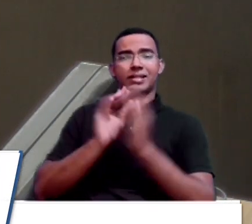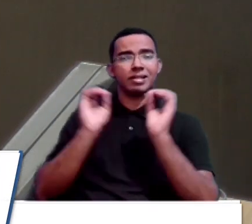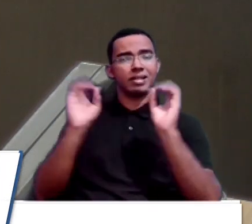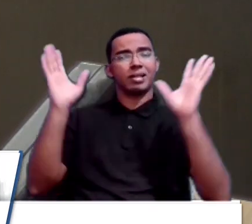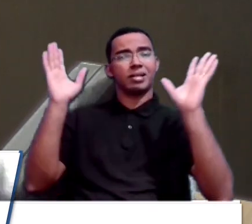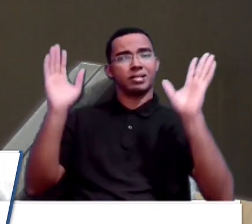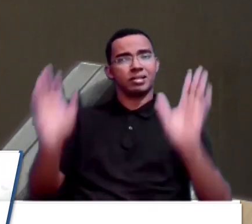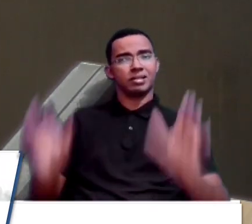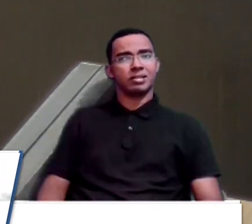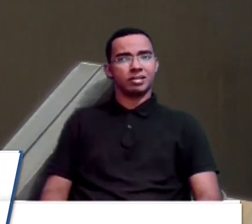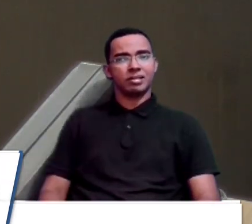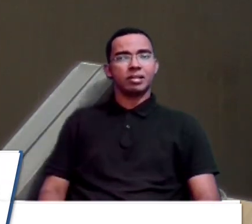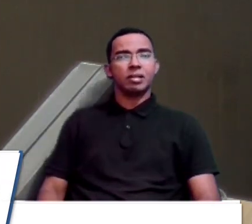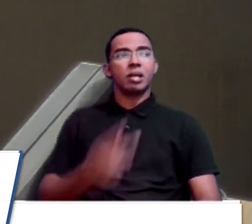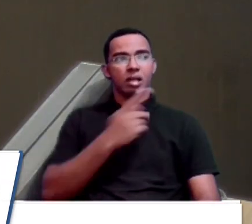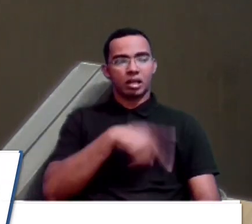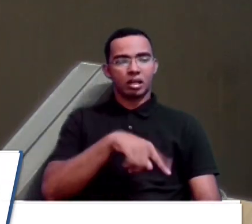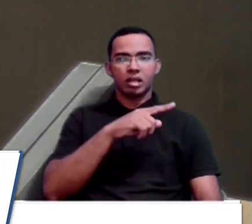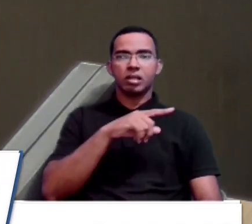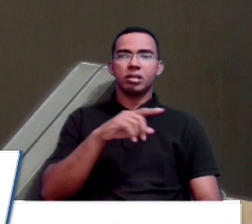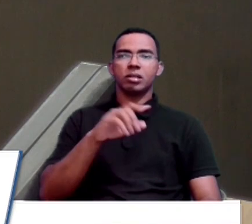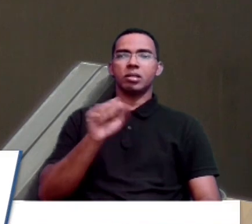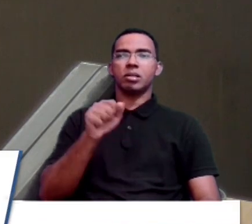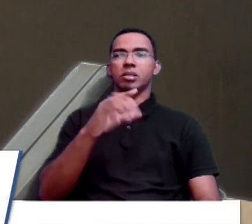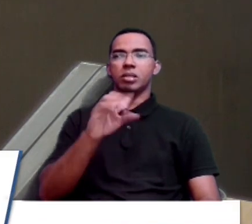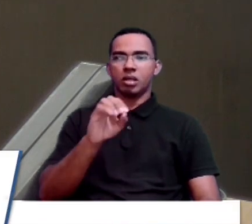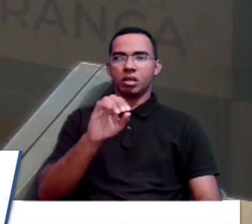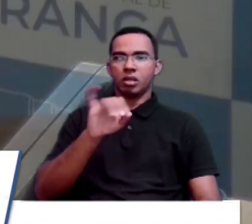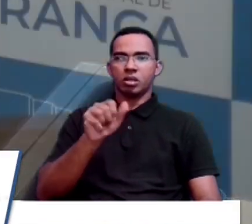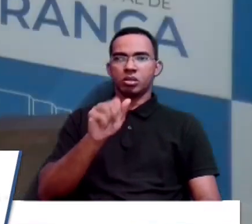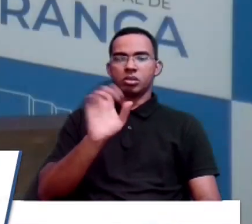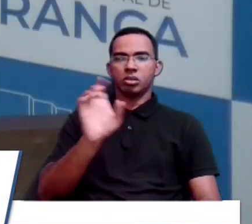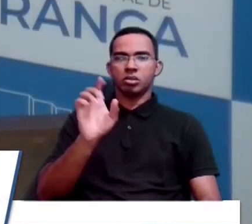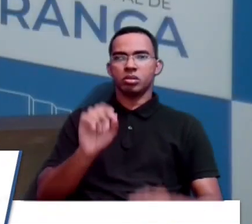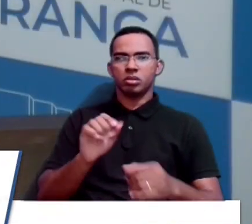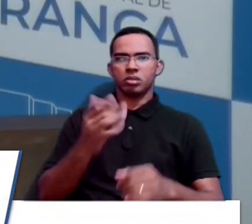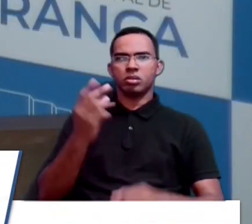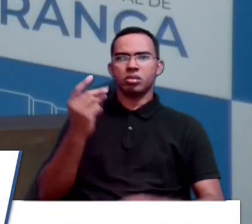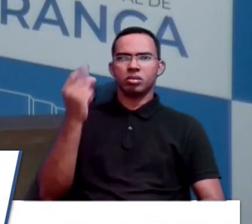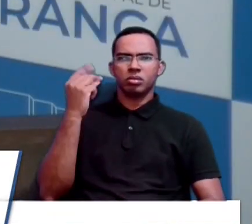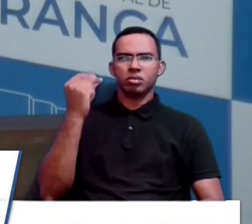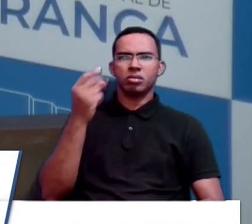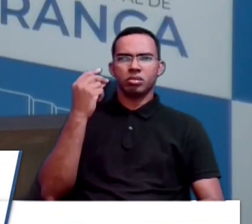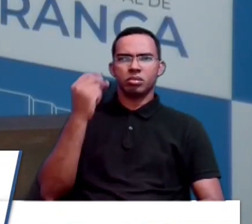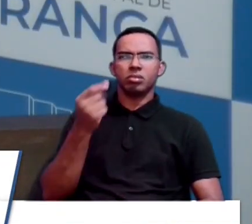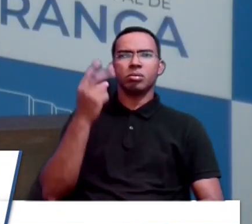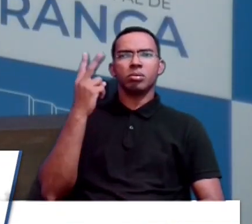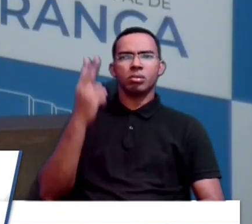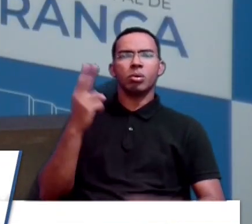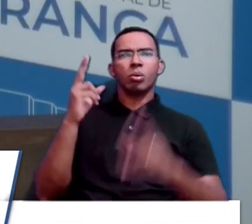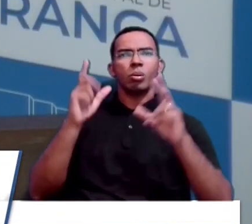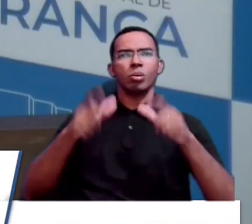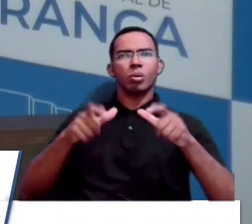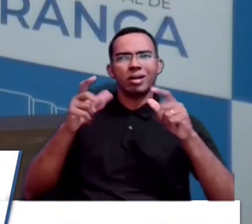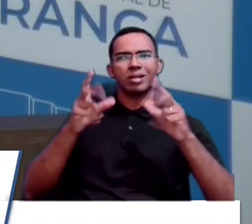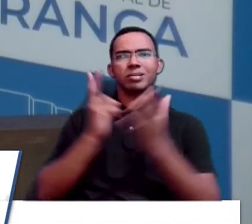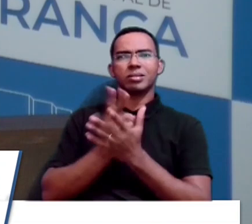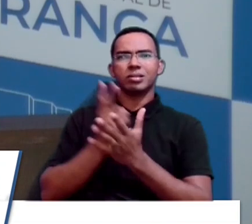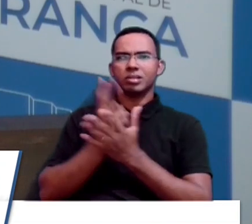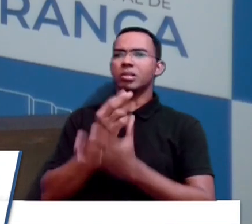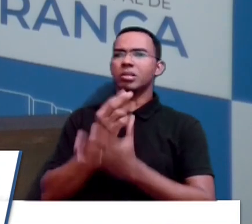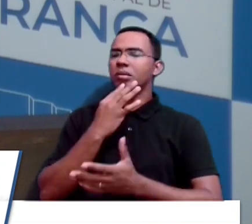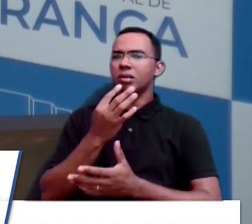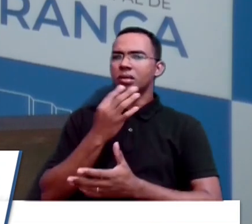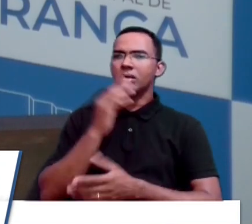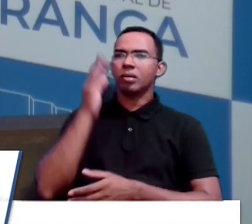entendeu? No São José tem um morador de rua que faz uns 12 ou mais anos que ele mora ali no mesmo lugarzinho. Eu conheço ele, eu posso